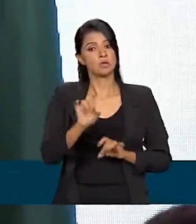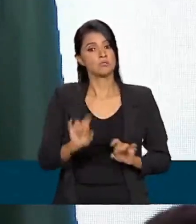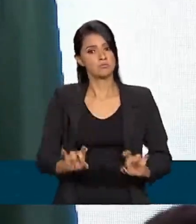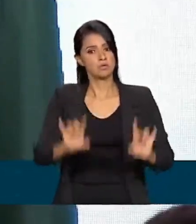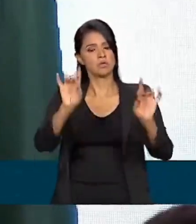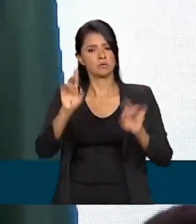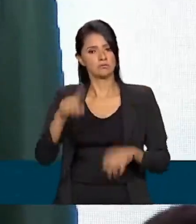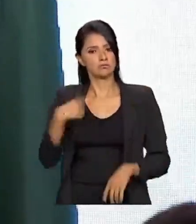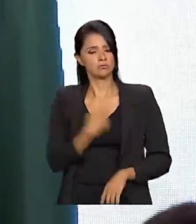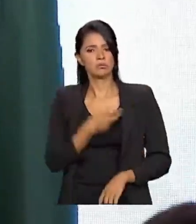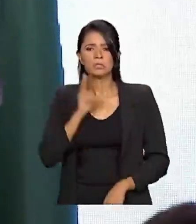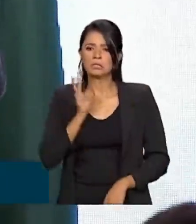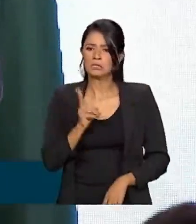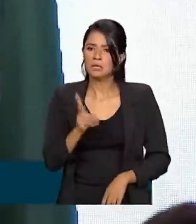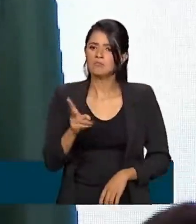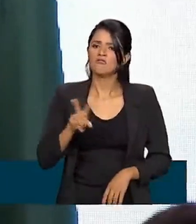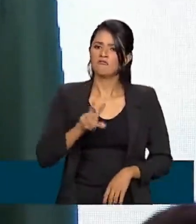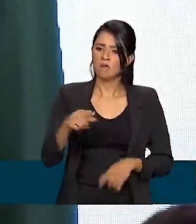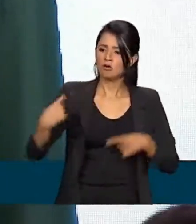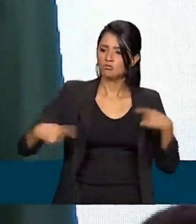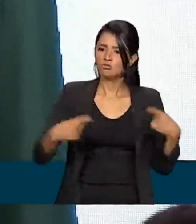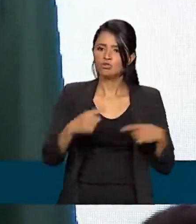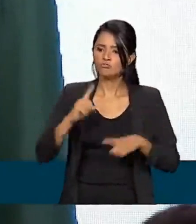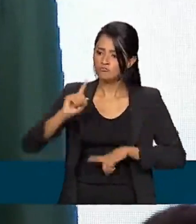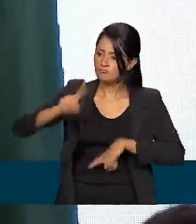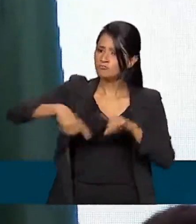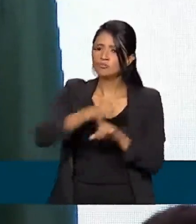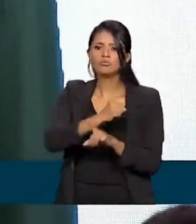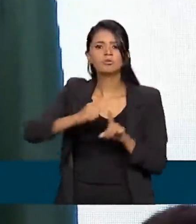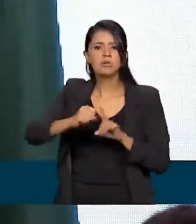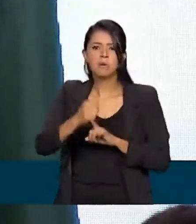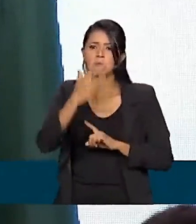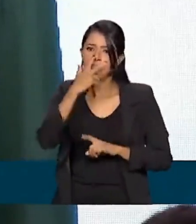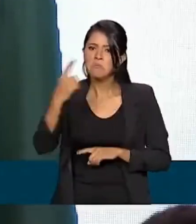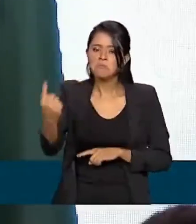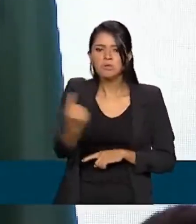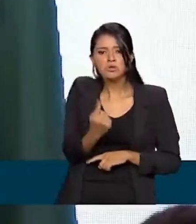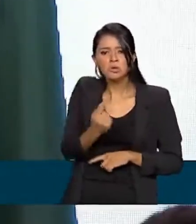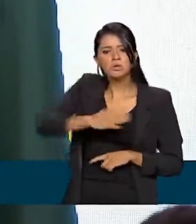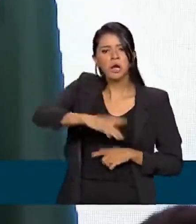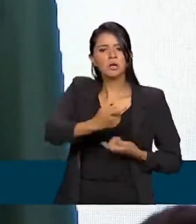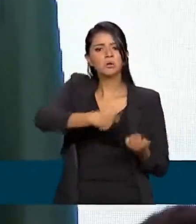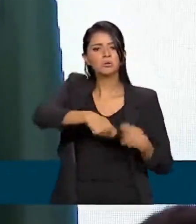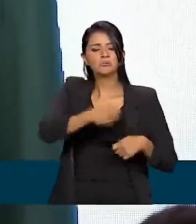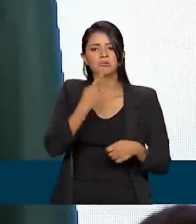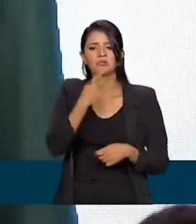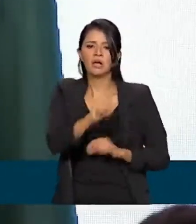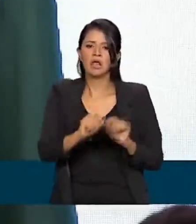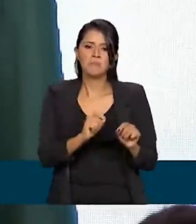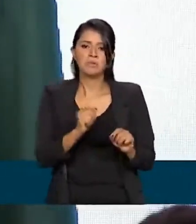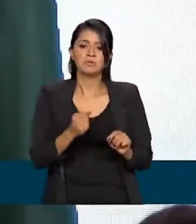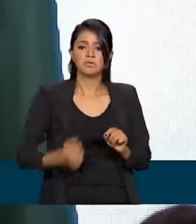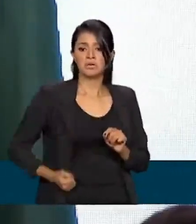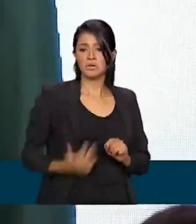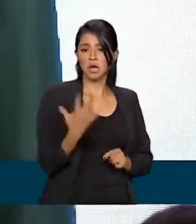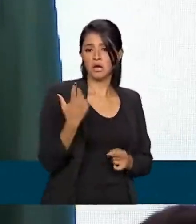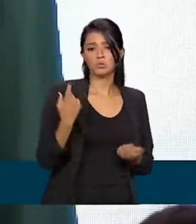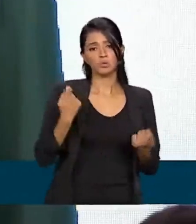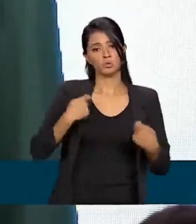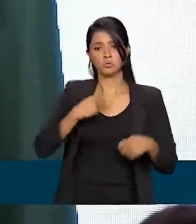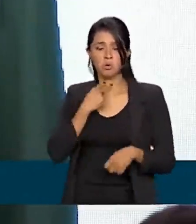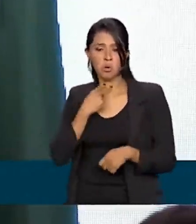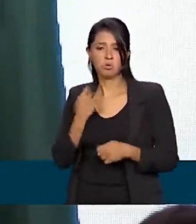gente, toda vez que a gente vai discutir um avanço social, aparece alguém da área econômica para dizer, mas esse é o gasto, a gente não